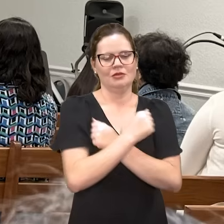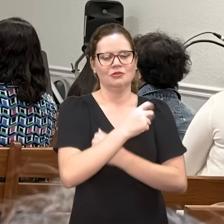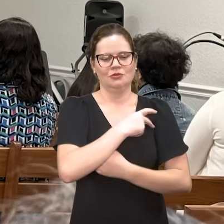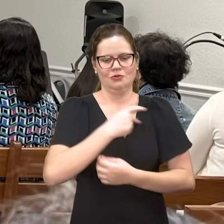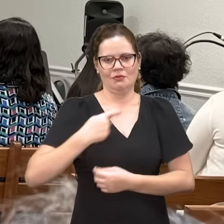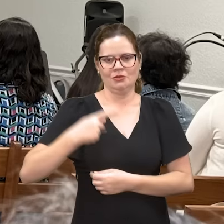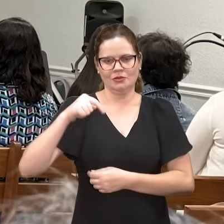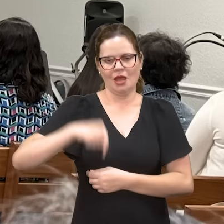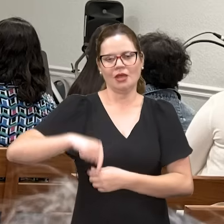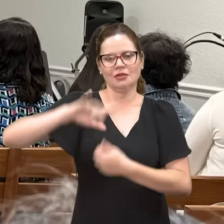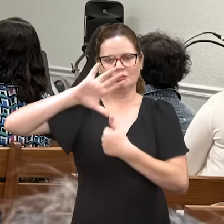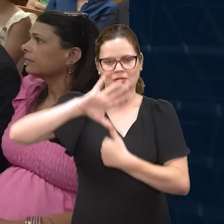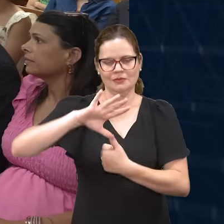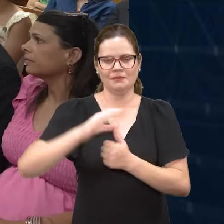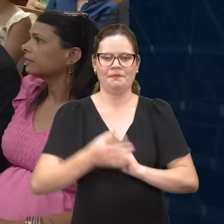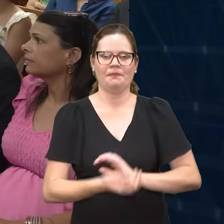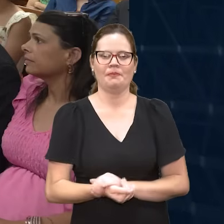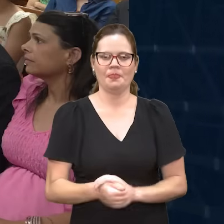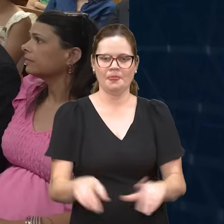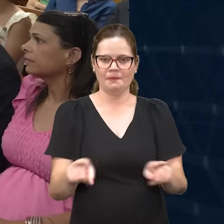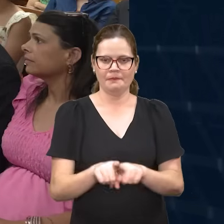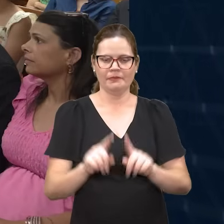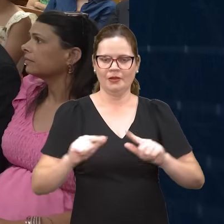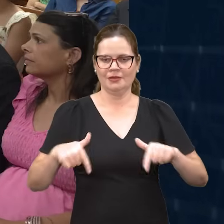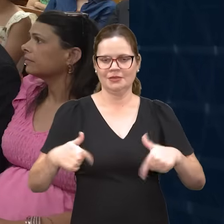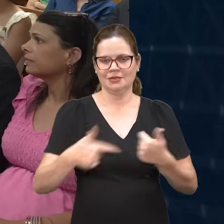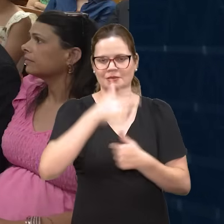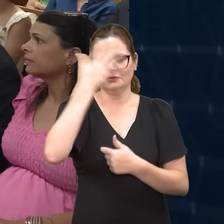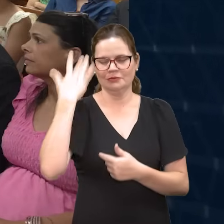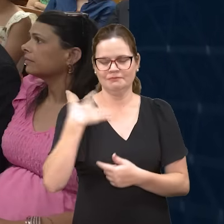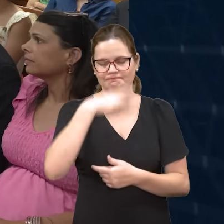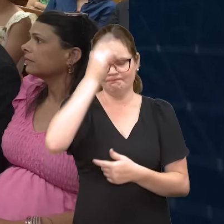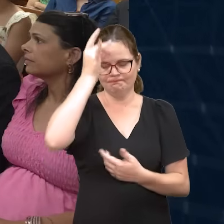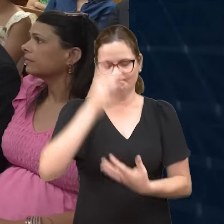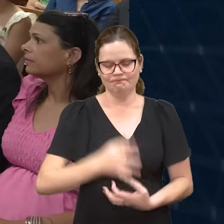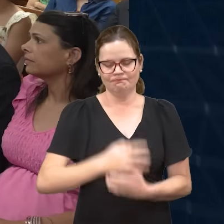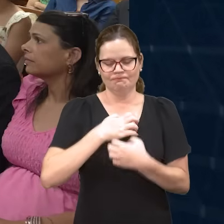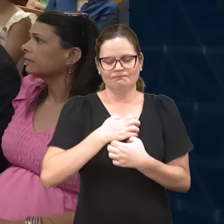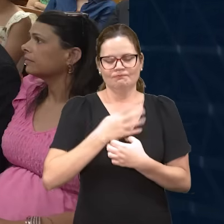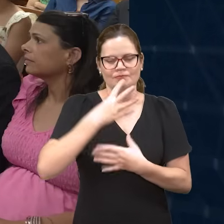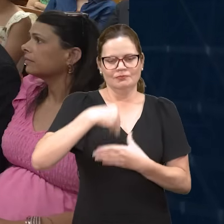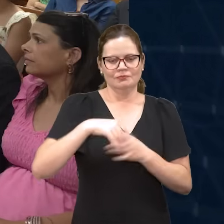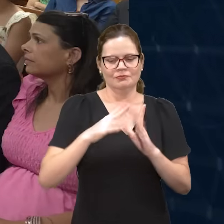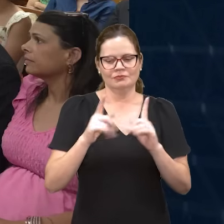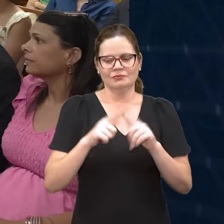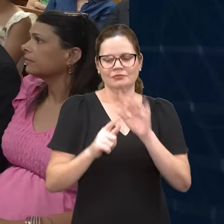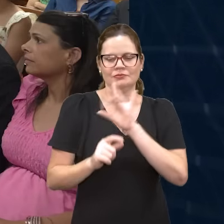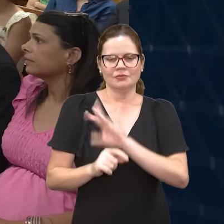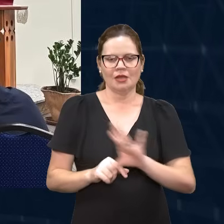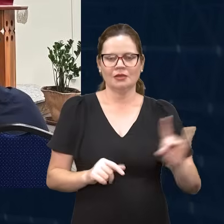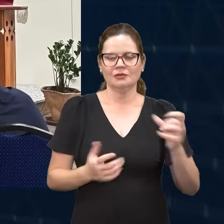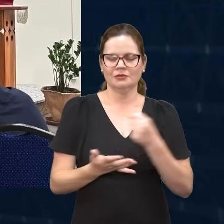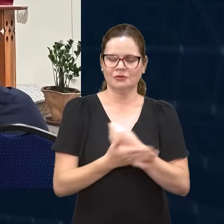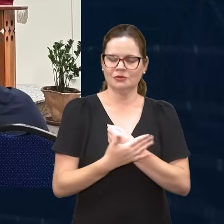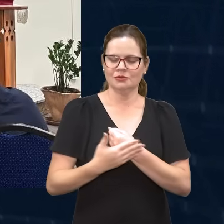das igrejas na América do Norte. A operação do Espírito Santo foi sentida em nossas igrejas, trazendo consolo e paz